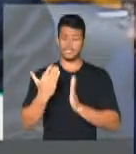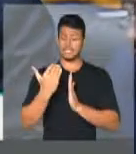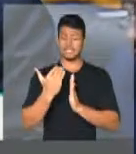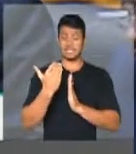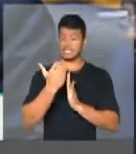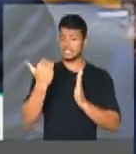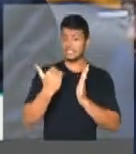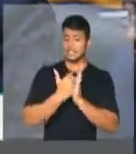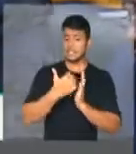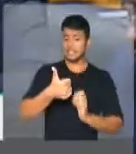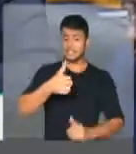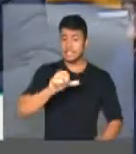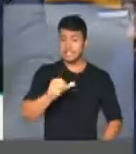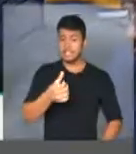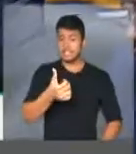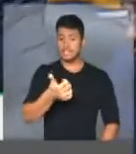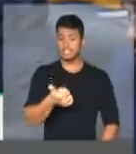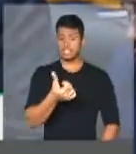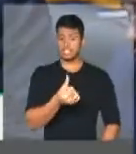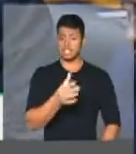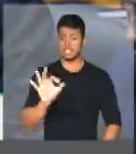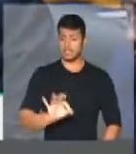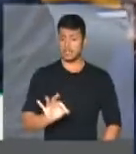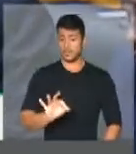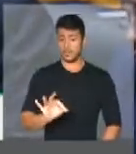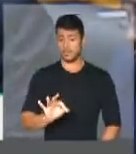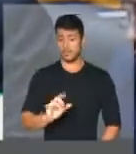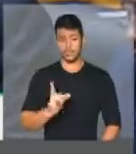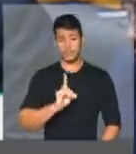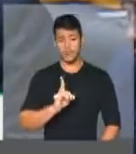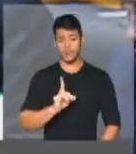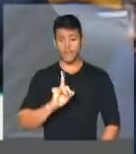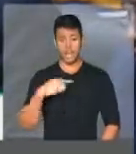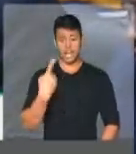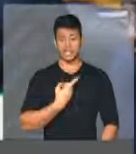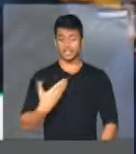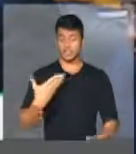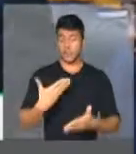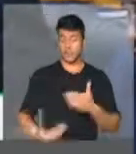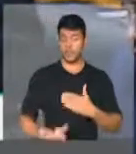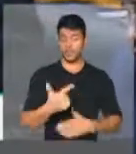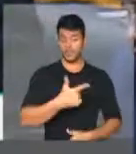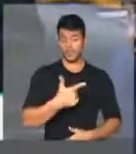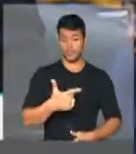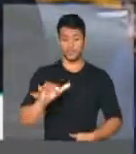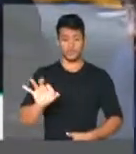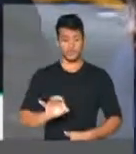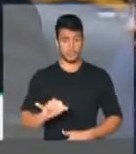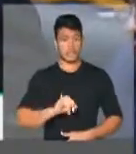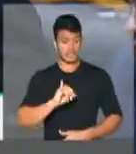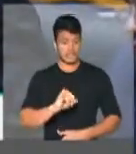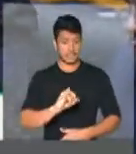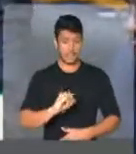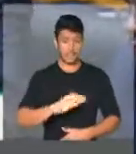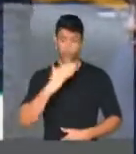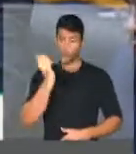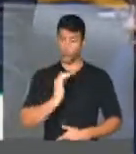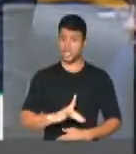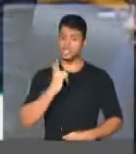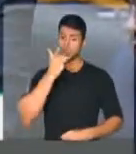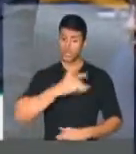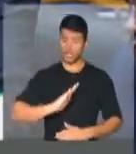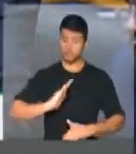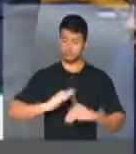foi o que o mundo cresceu. E recuou 6%, então nós perdemos 22%. Se o Brasil tivesse crescido, nós